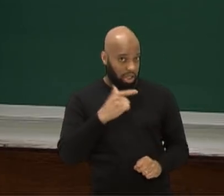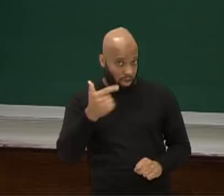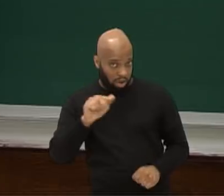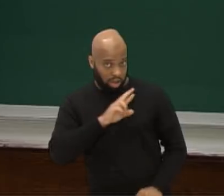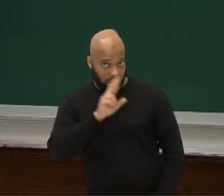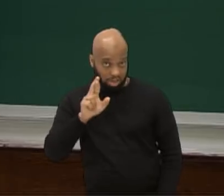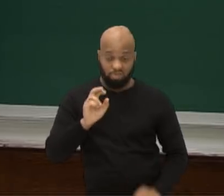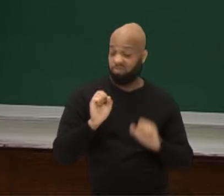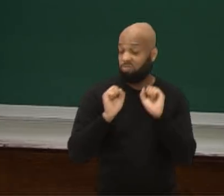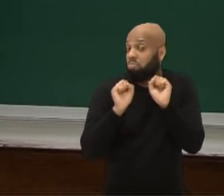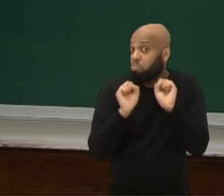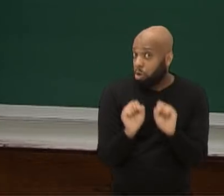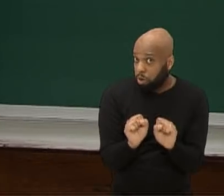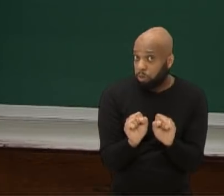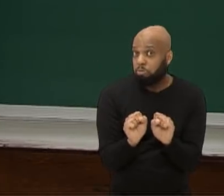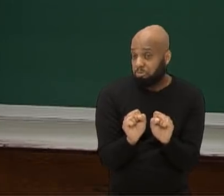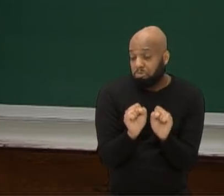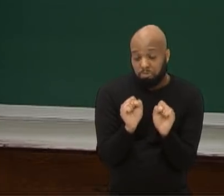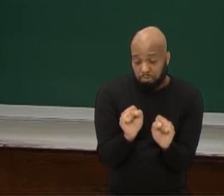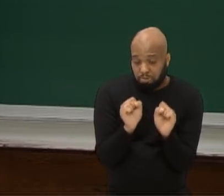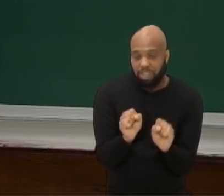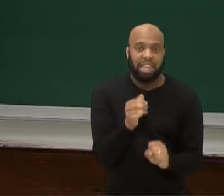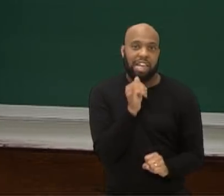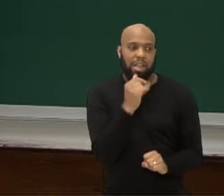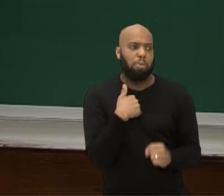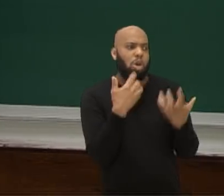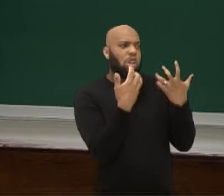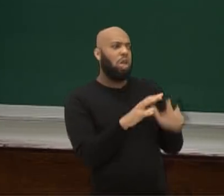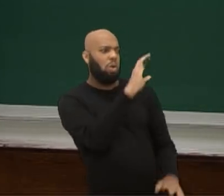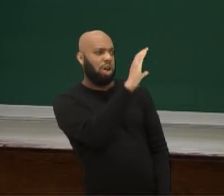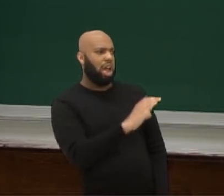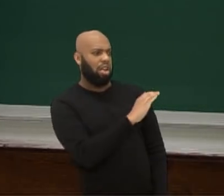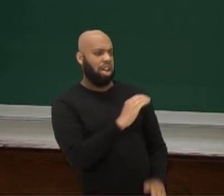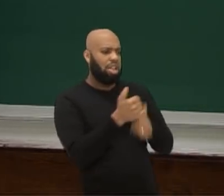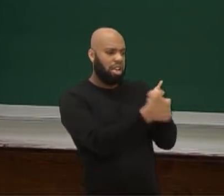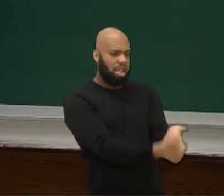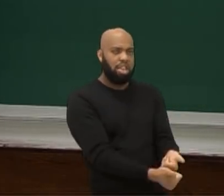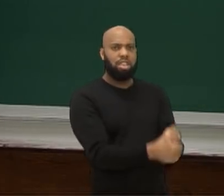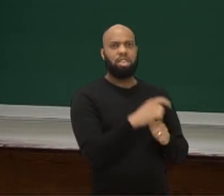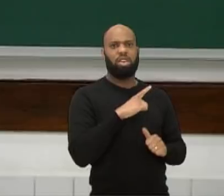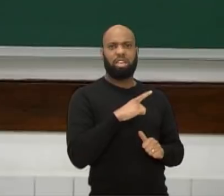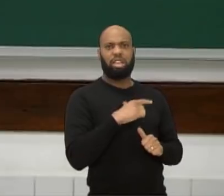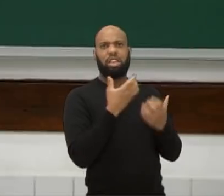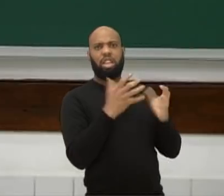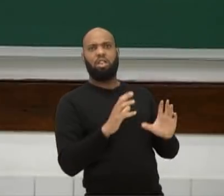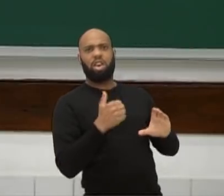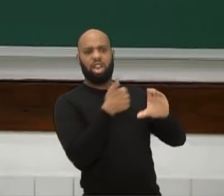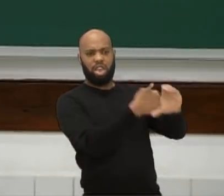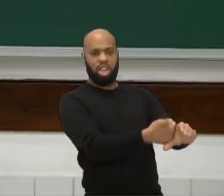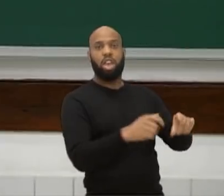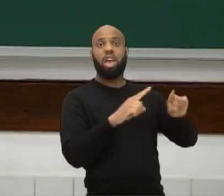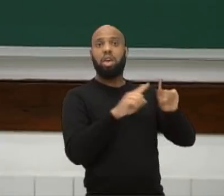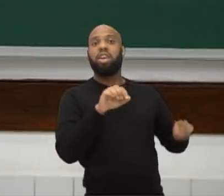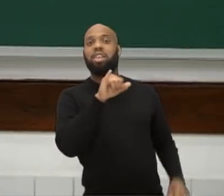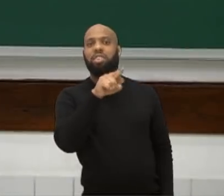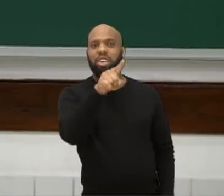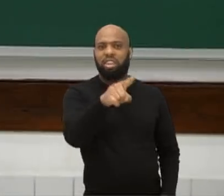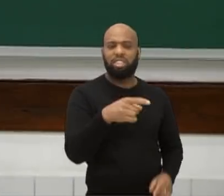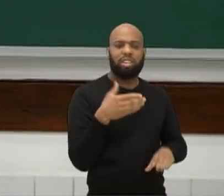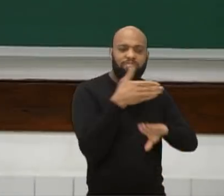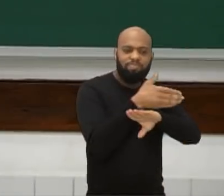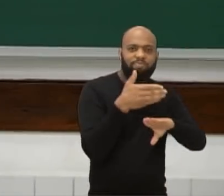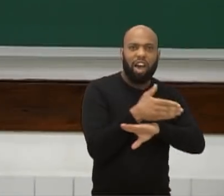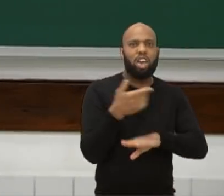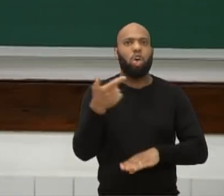uma outra religião. Então, você poderia não ser católico, ter uma outra fé. Porém, a prática dessa fé, o